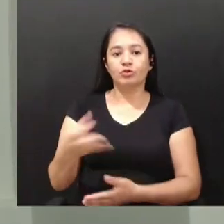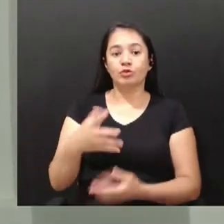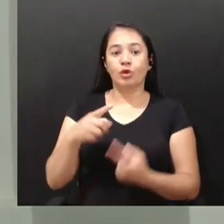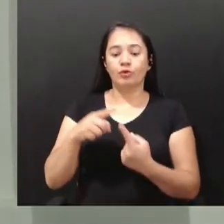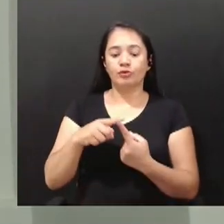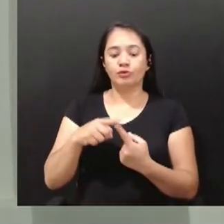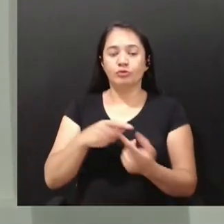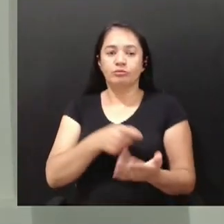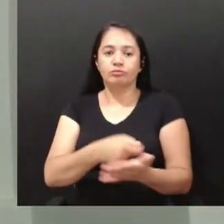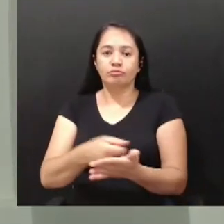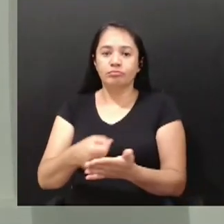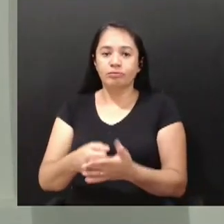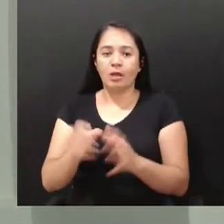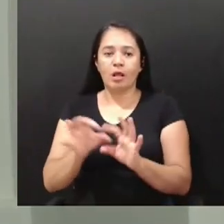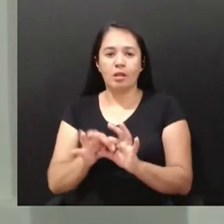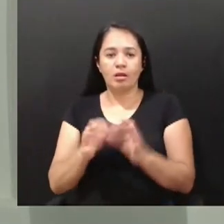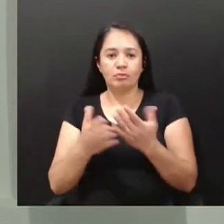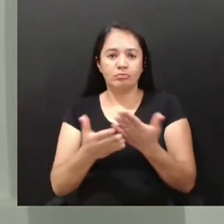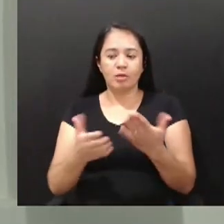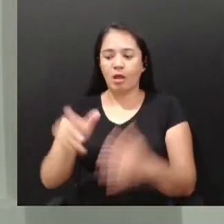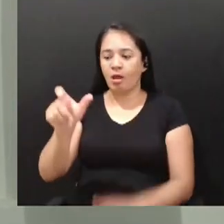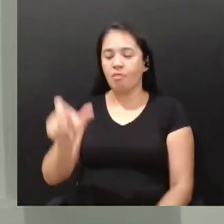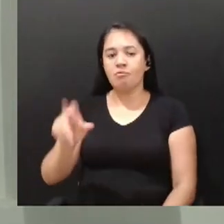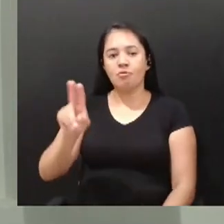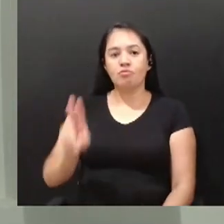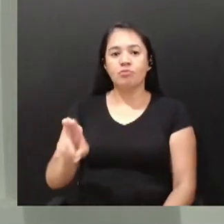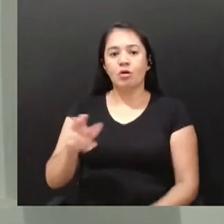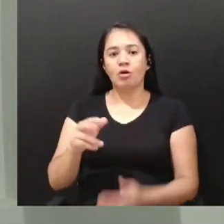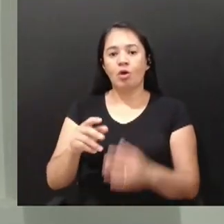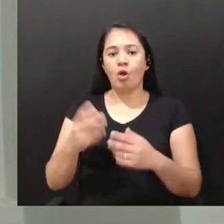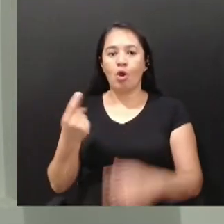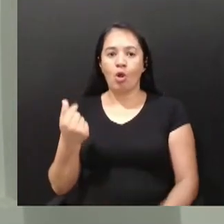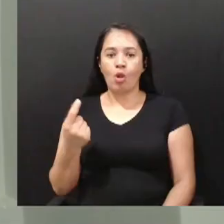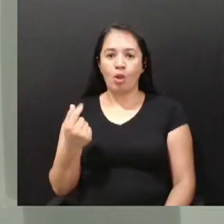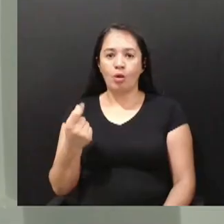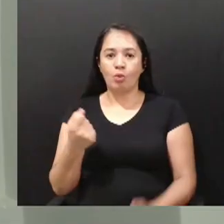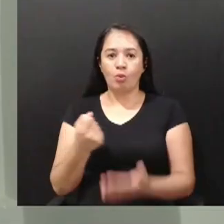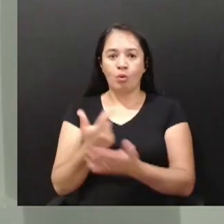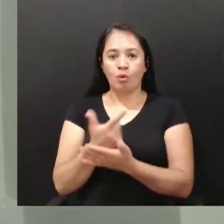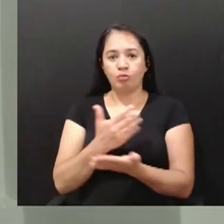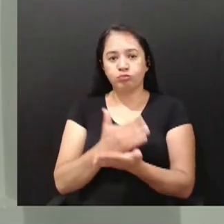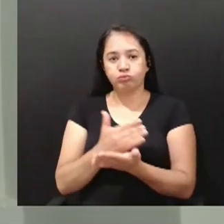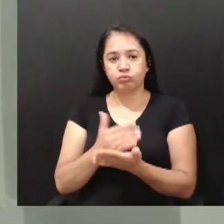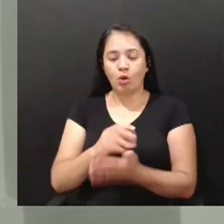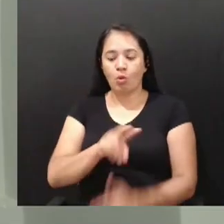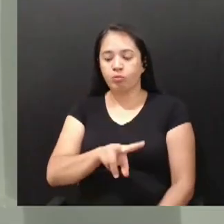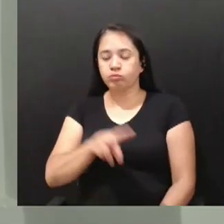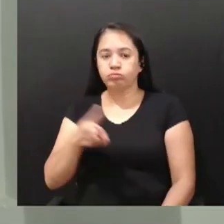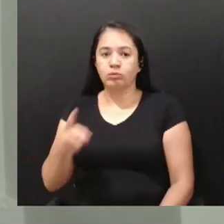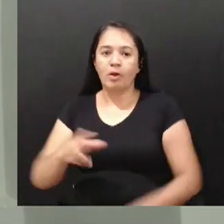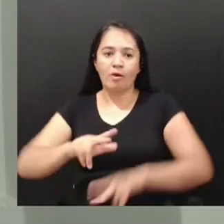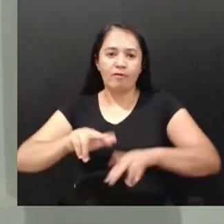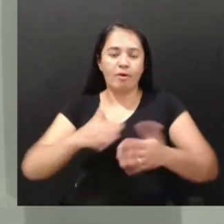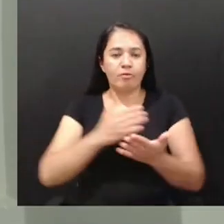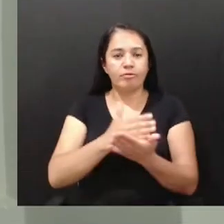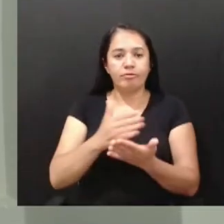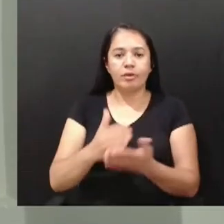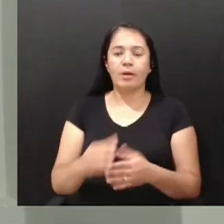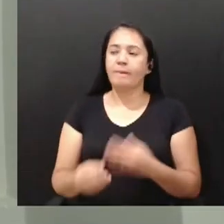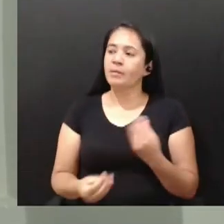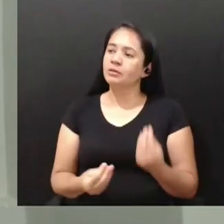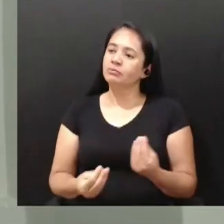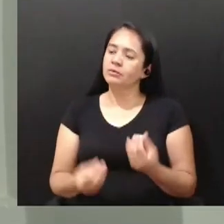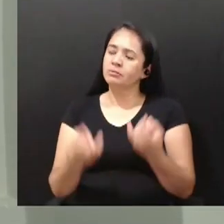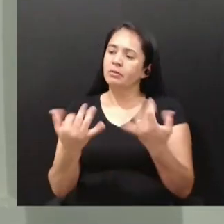que permitirá aos usuários dividir o valor de uma compra ou transferência em várias parcelas. E para explicar melhor